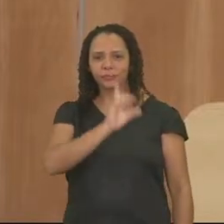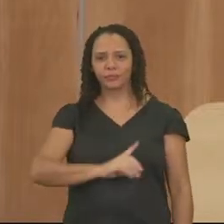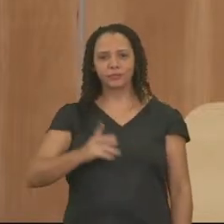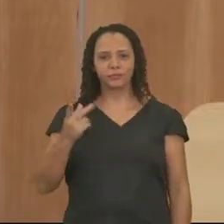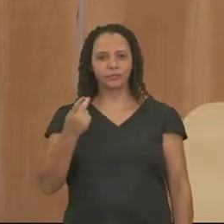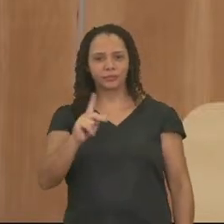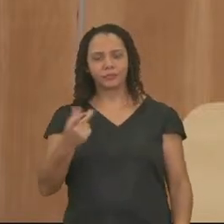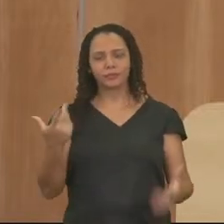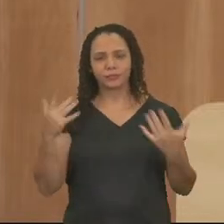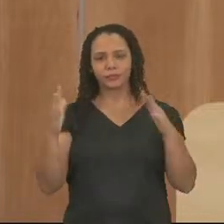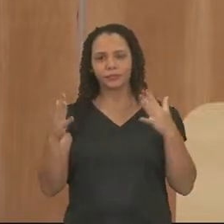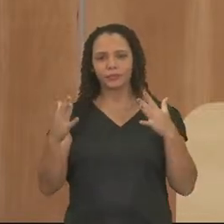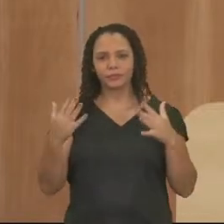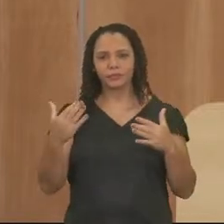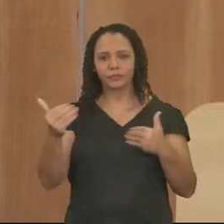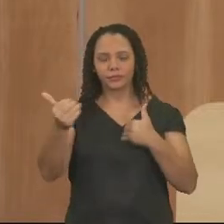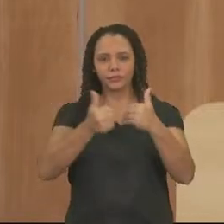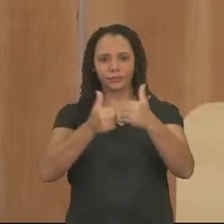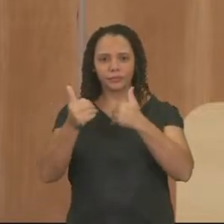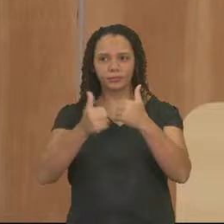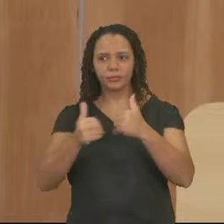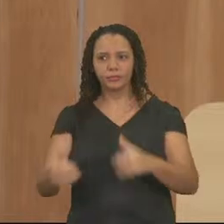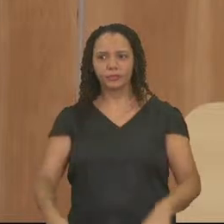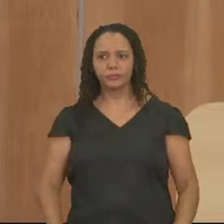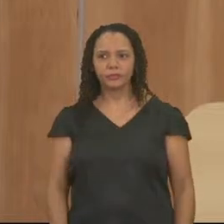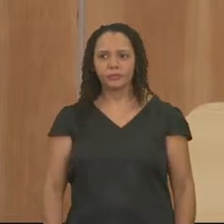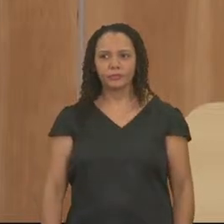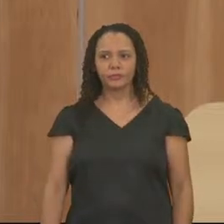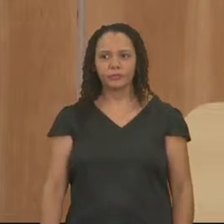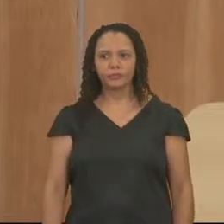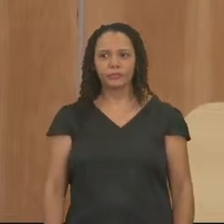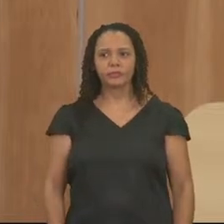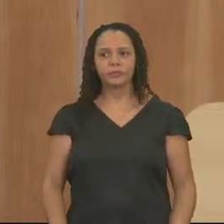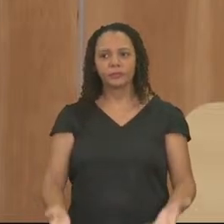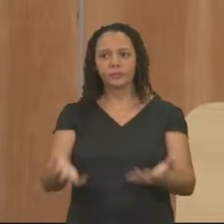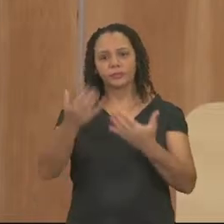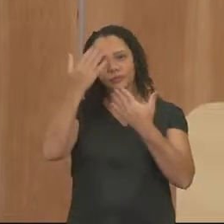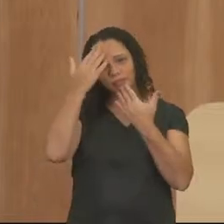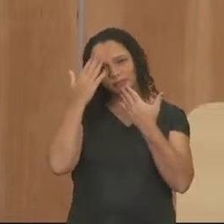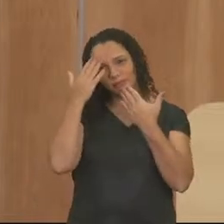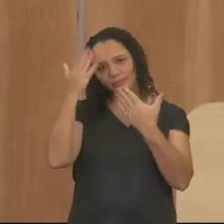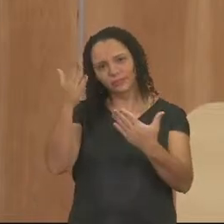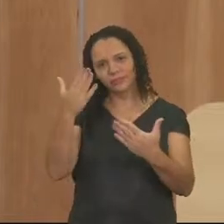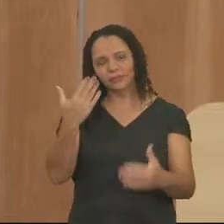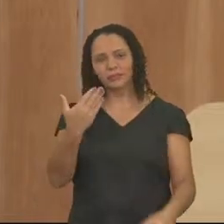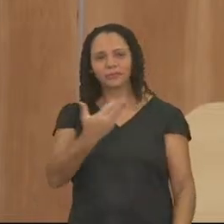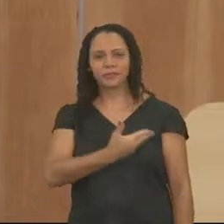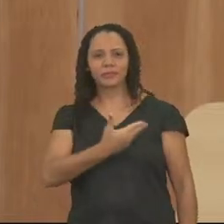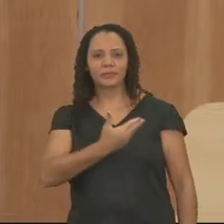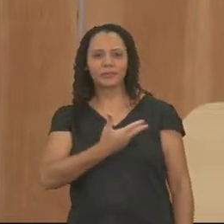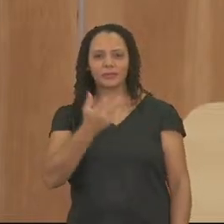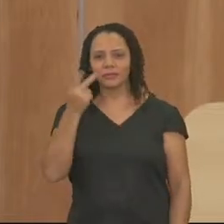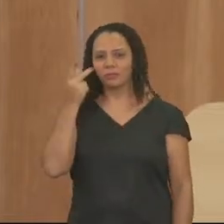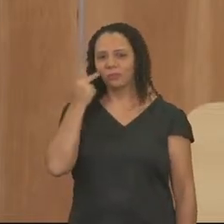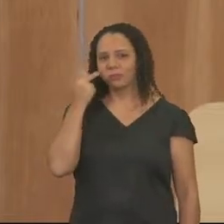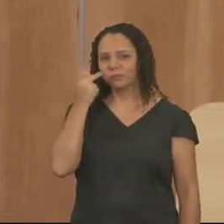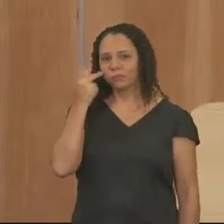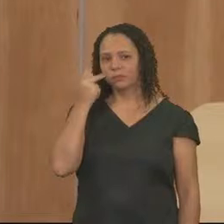vocês aqui. Queria agradecer ao nobre colega Paulinho dos